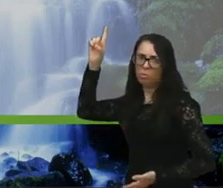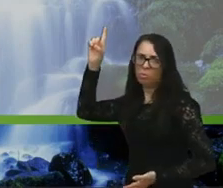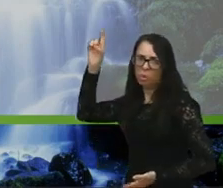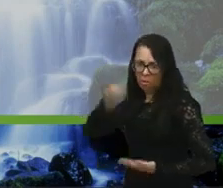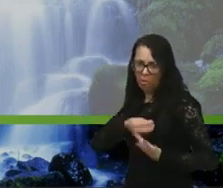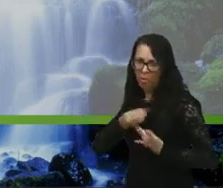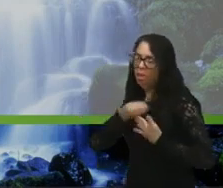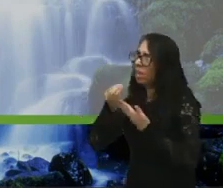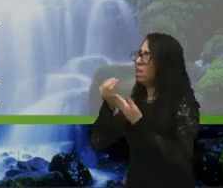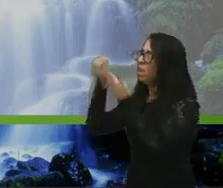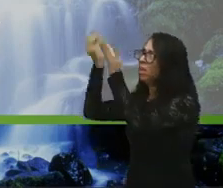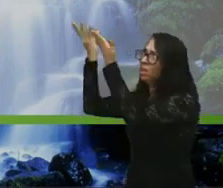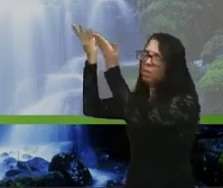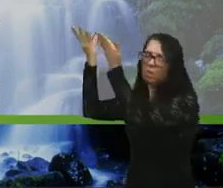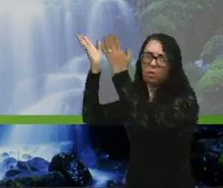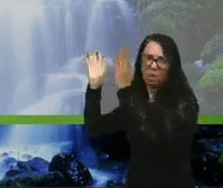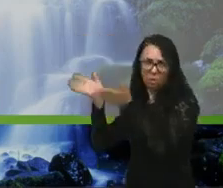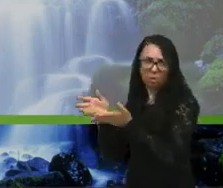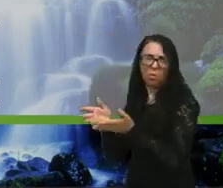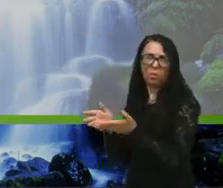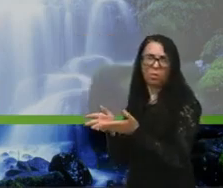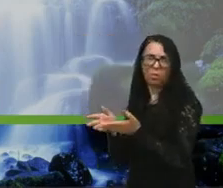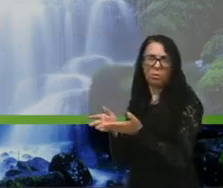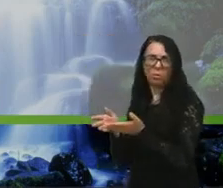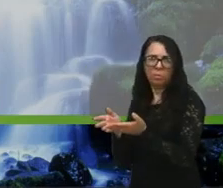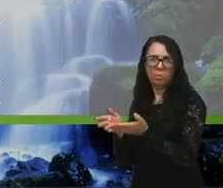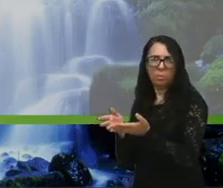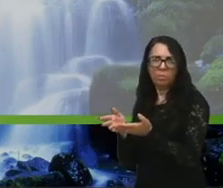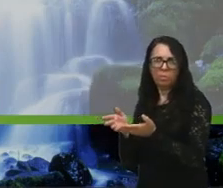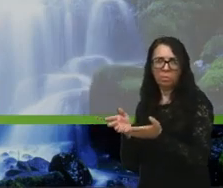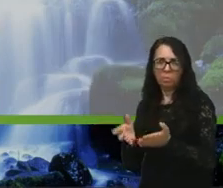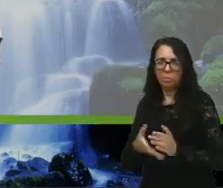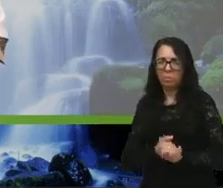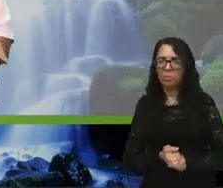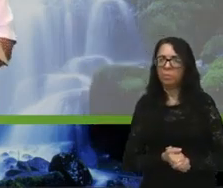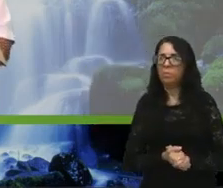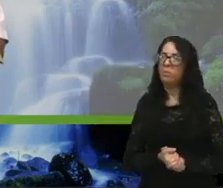finalizar, eu quero propor a você